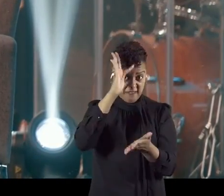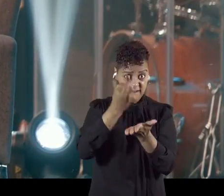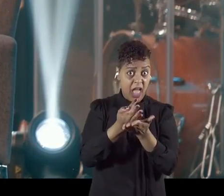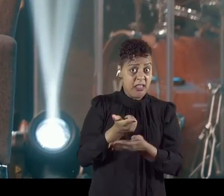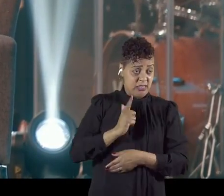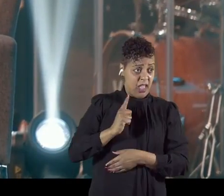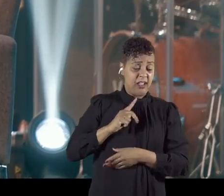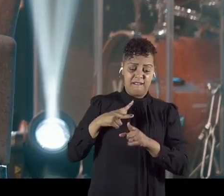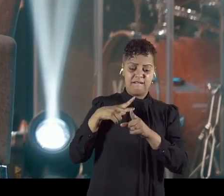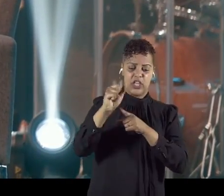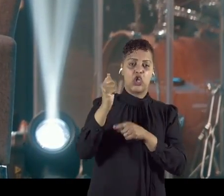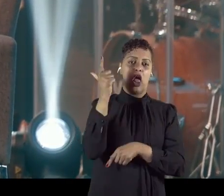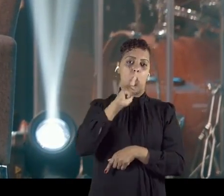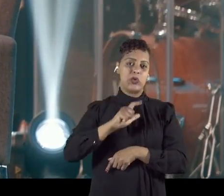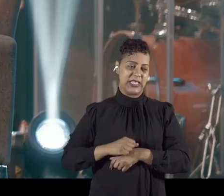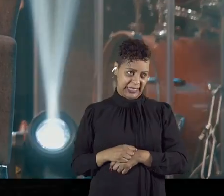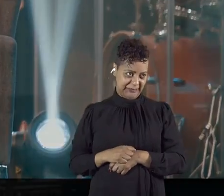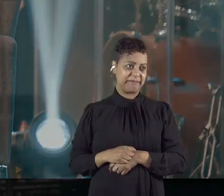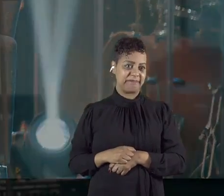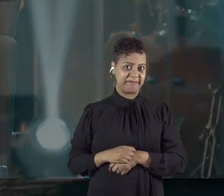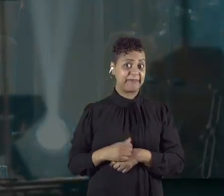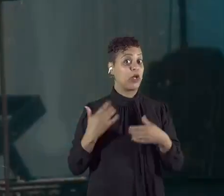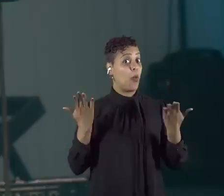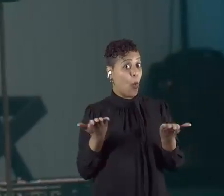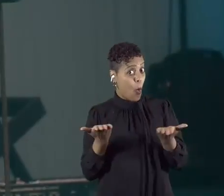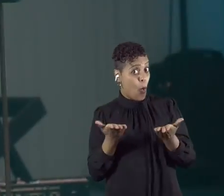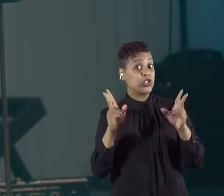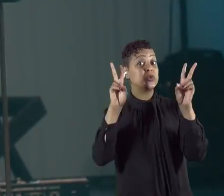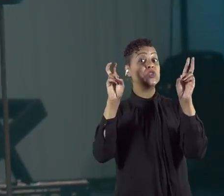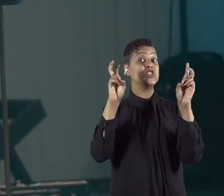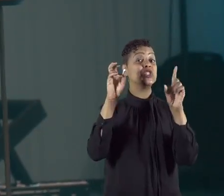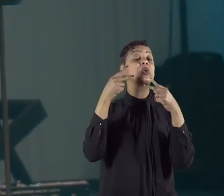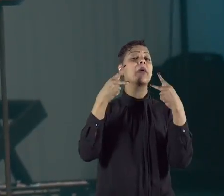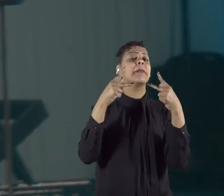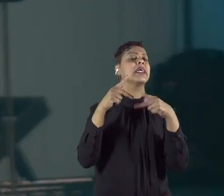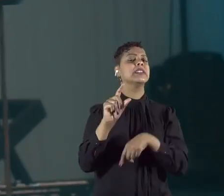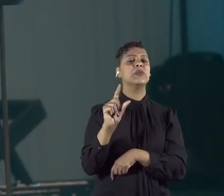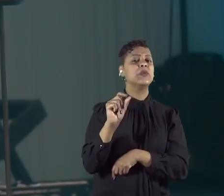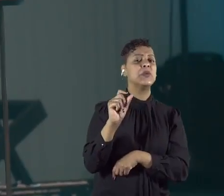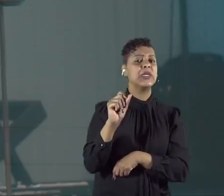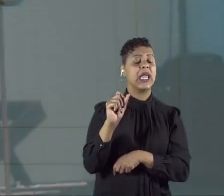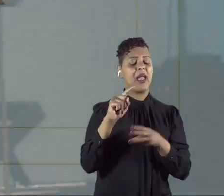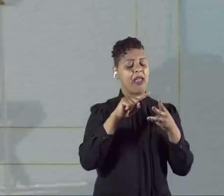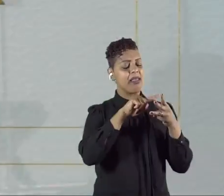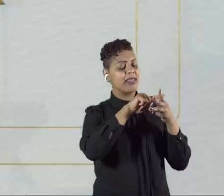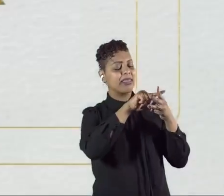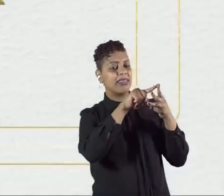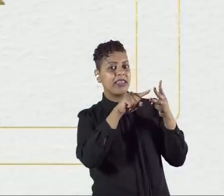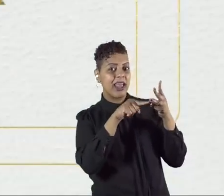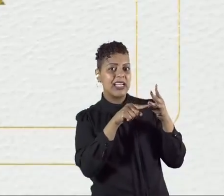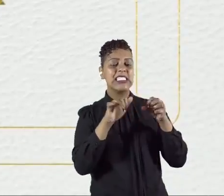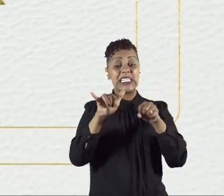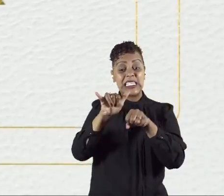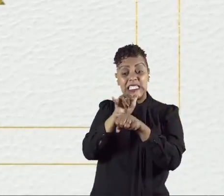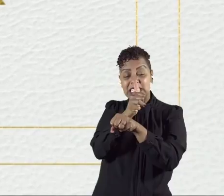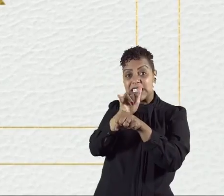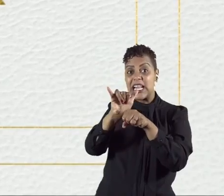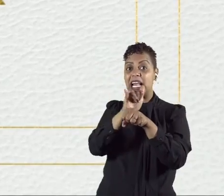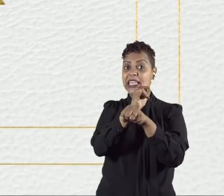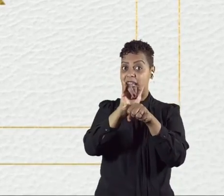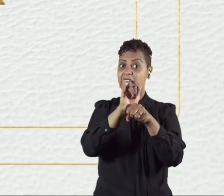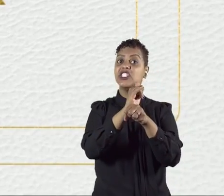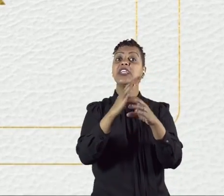e portanto título desta mensagem que eu vou compartilhar com vocês é os três fundamentos da igreja